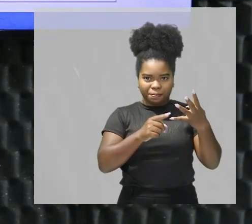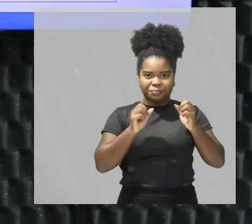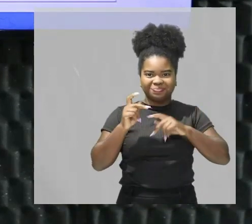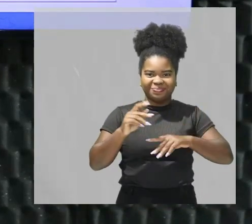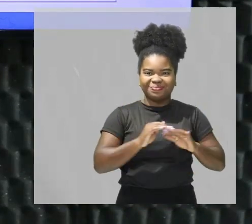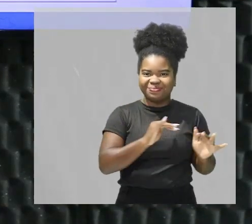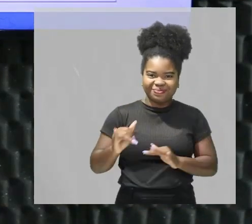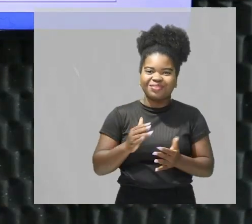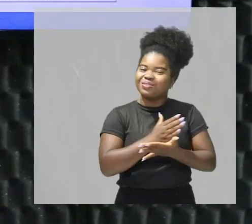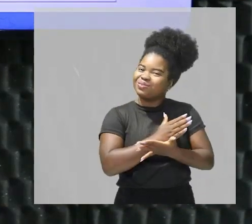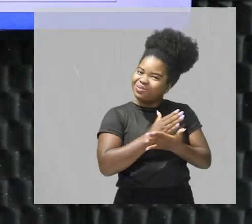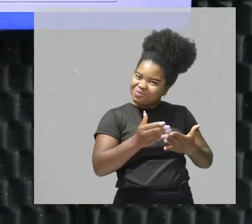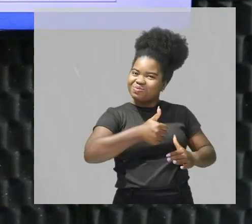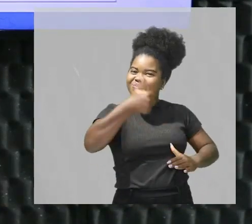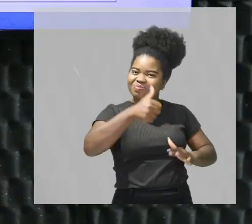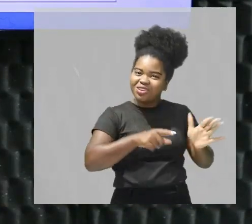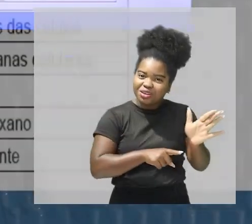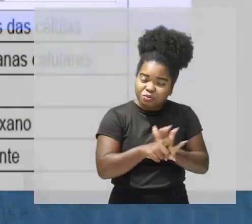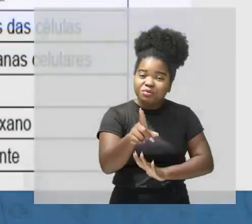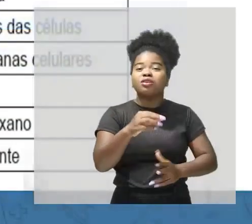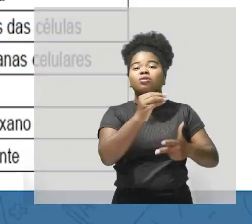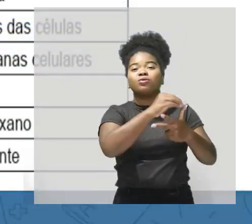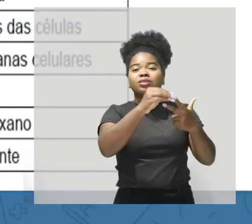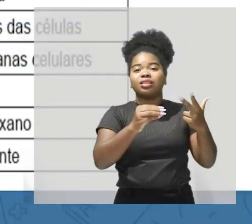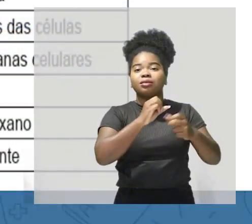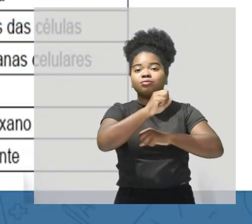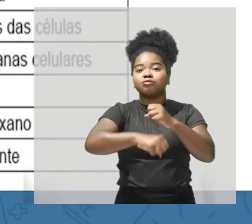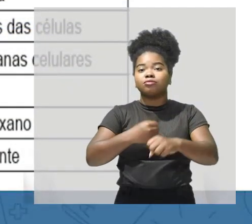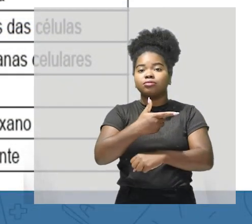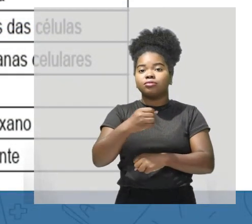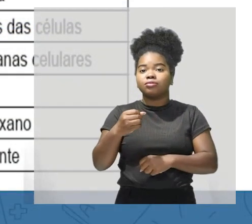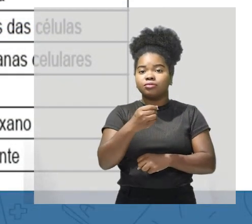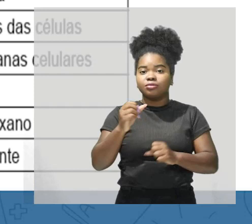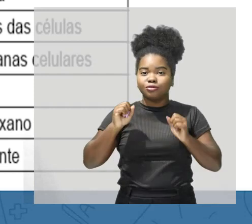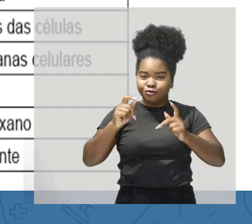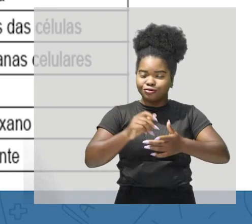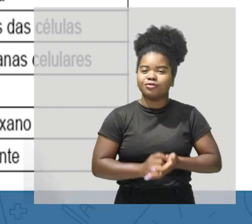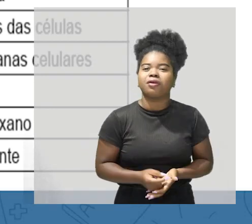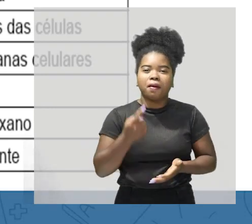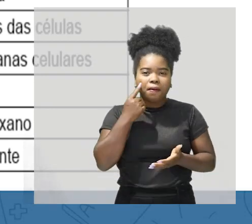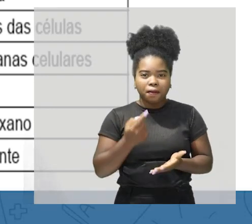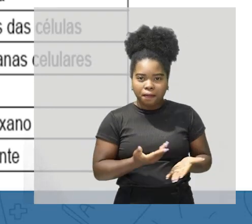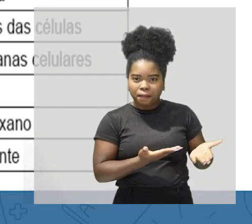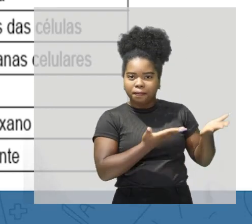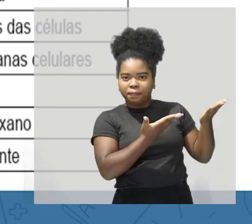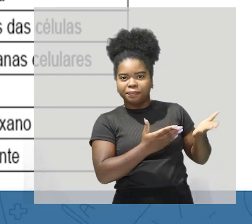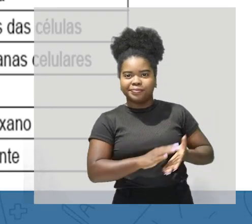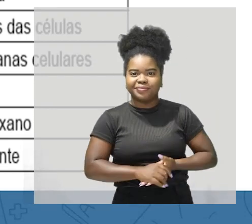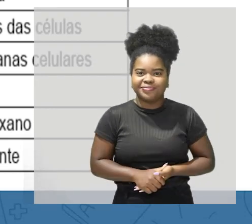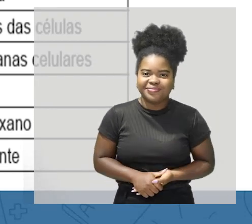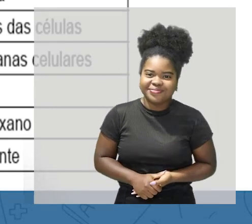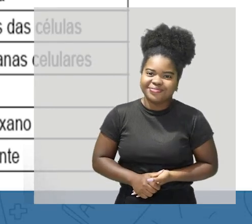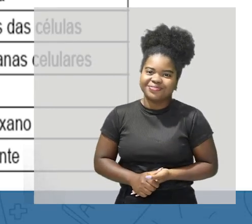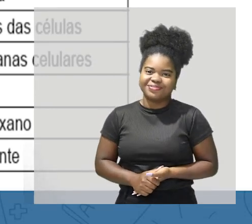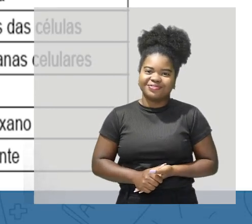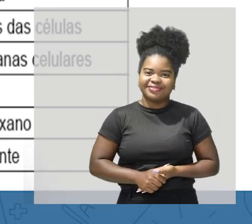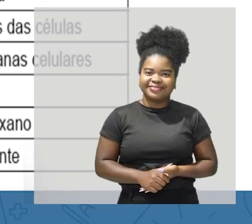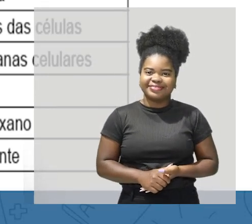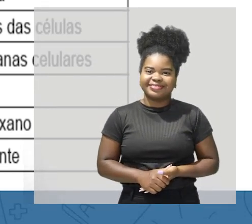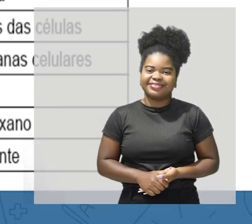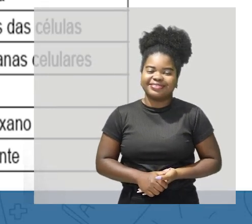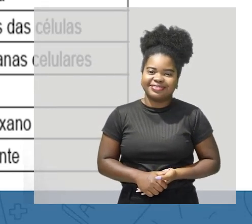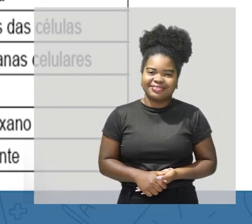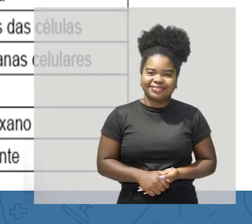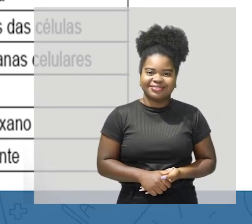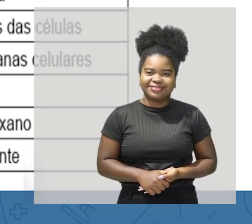Primeira questão, questão Enem 2020, olha só. A obtenção de óleos vegetais, de maneira geral,